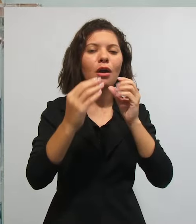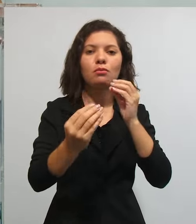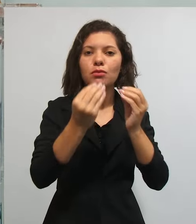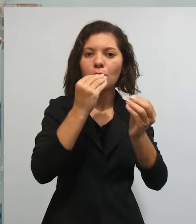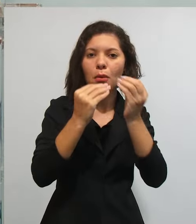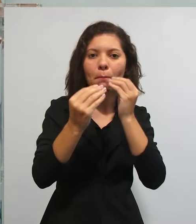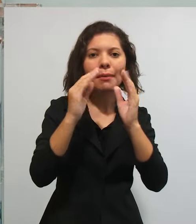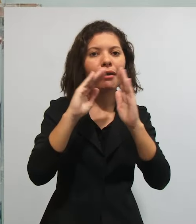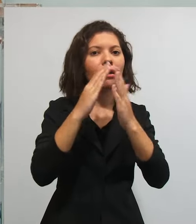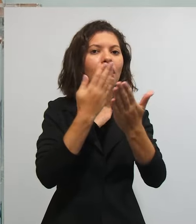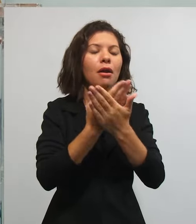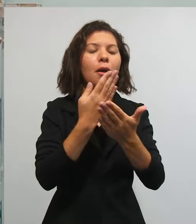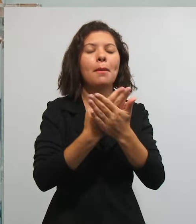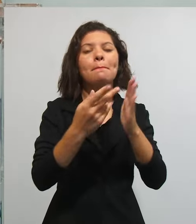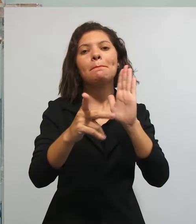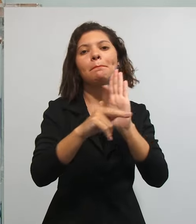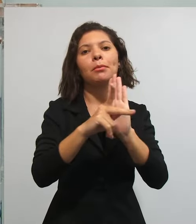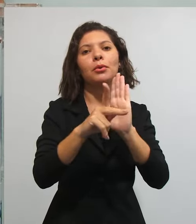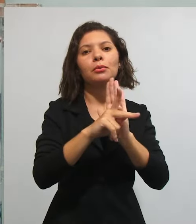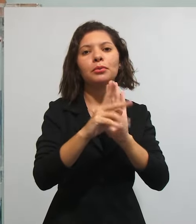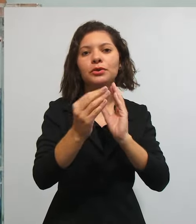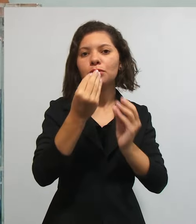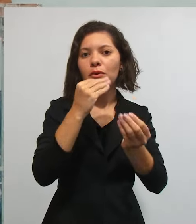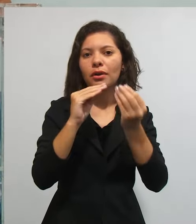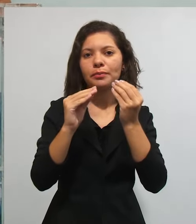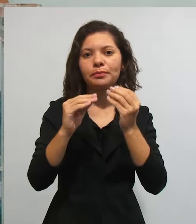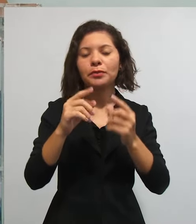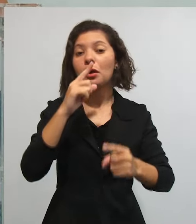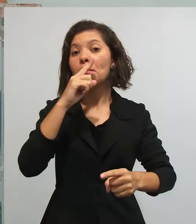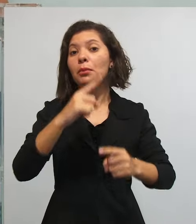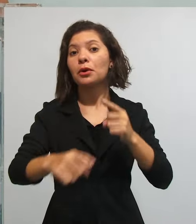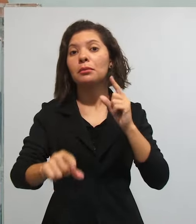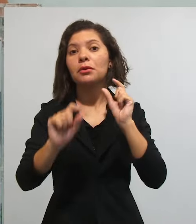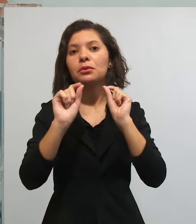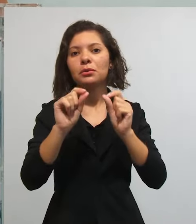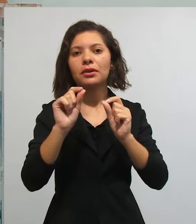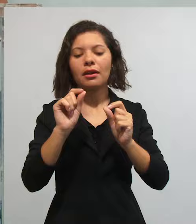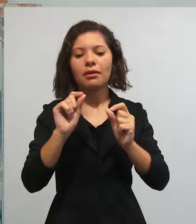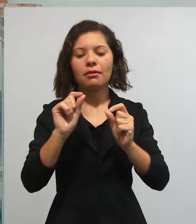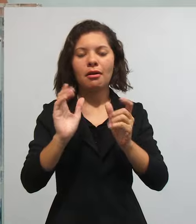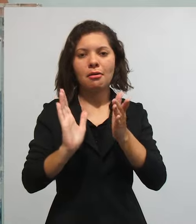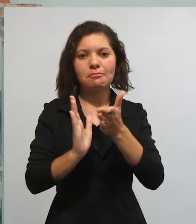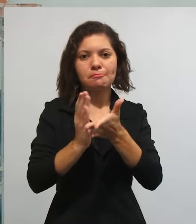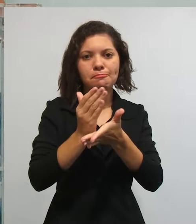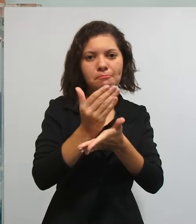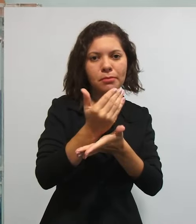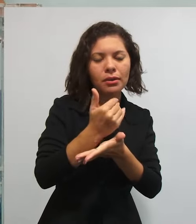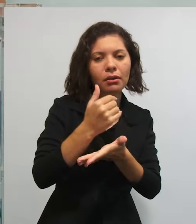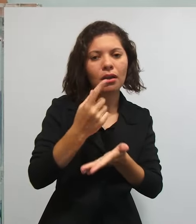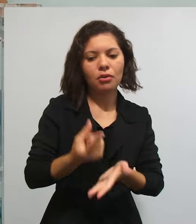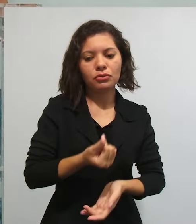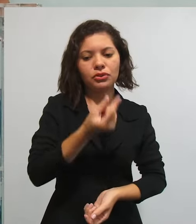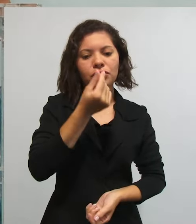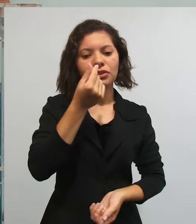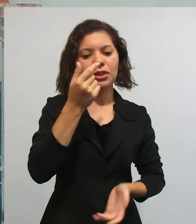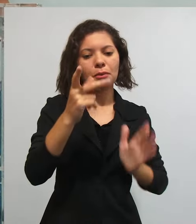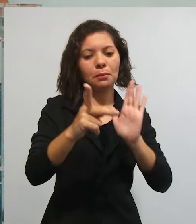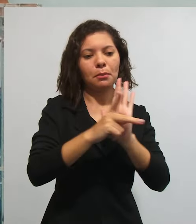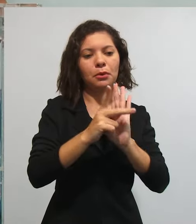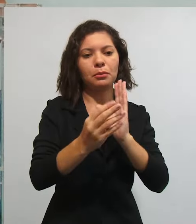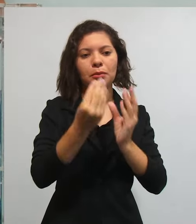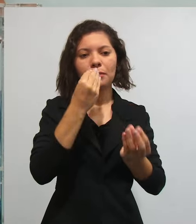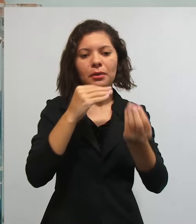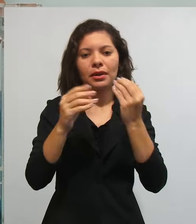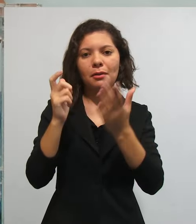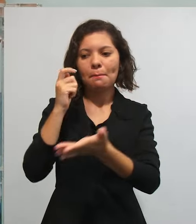o dinheiro da merenda e pagar o transporte escolar, certo? Porque é uma receita vinculada. A